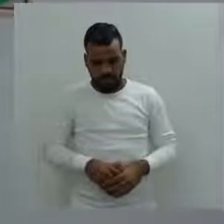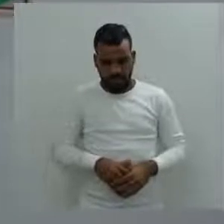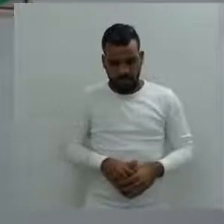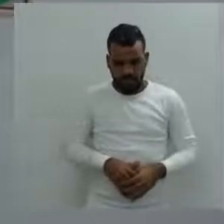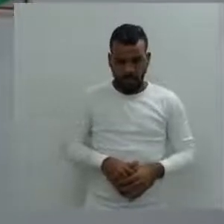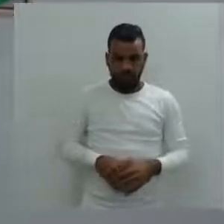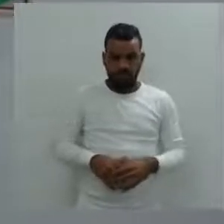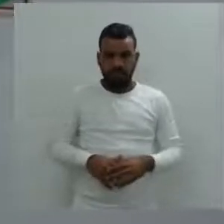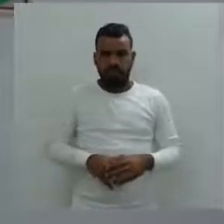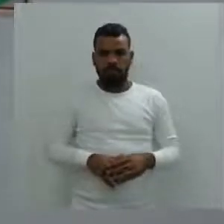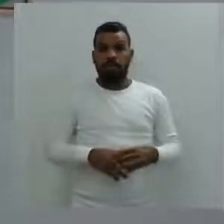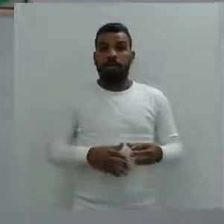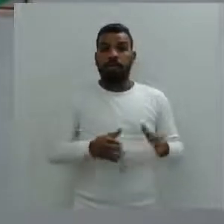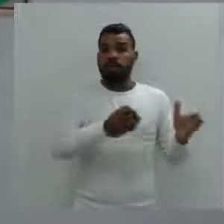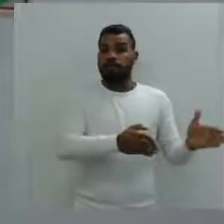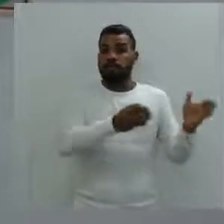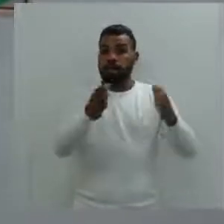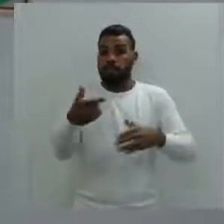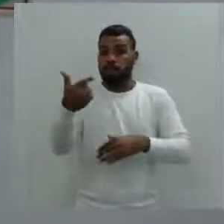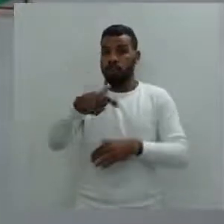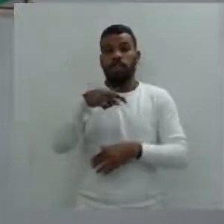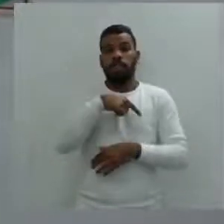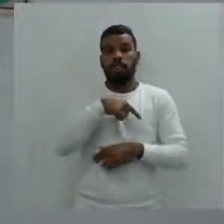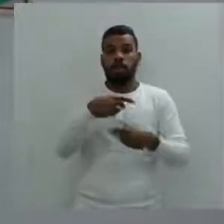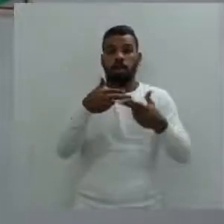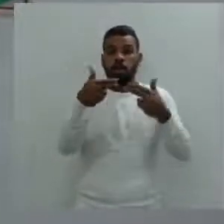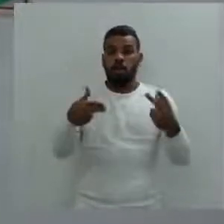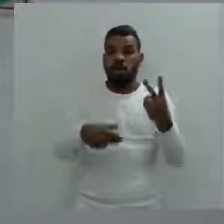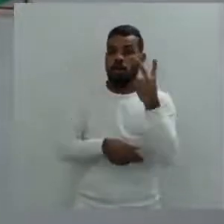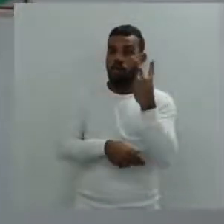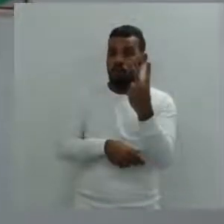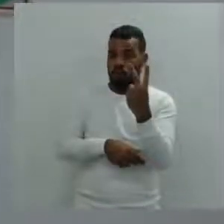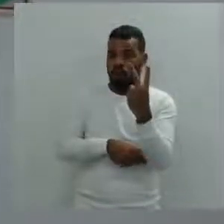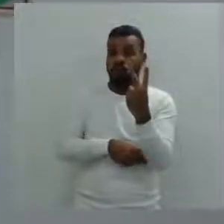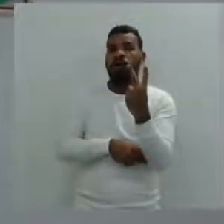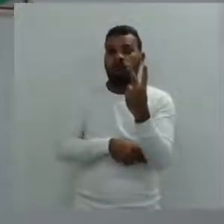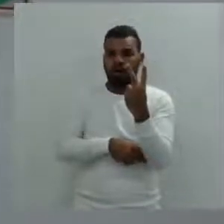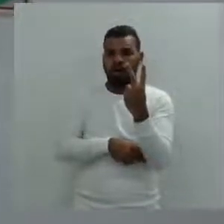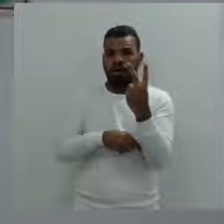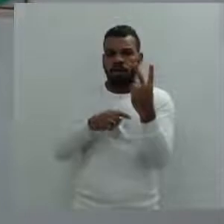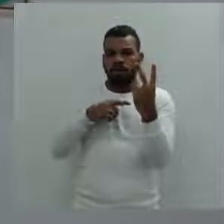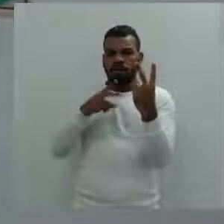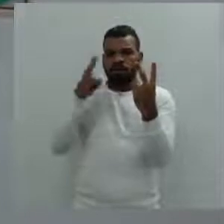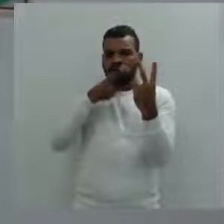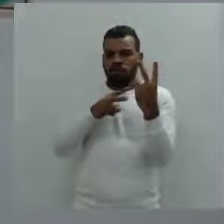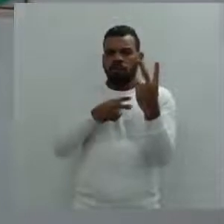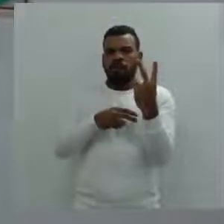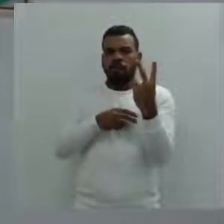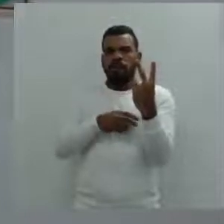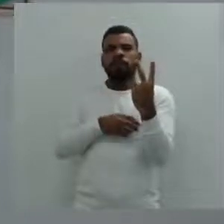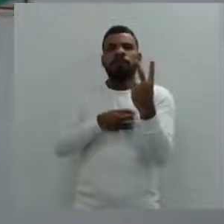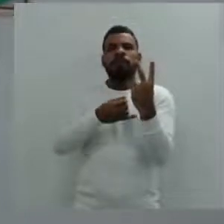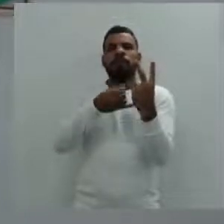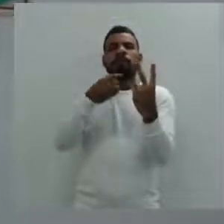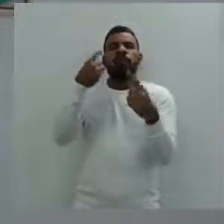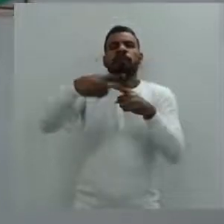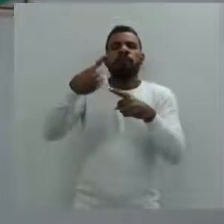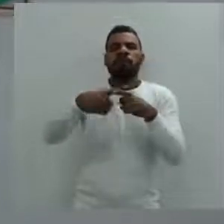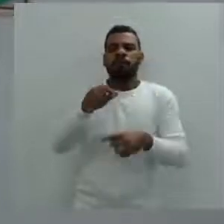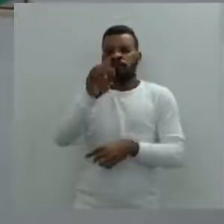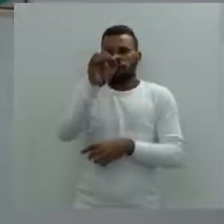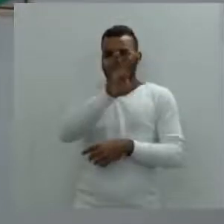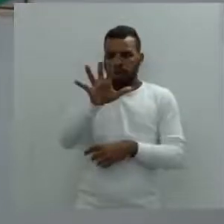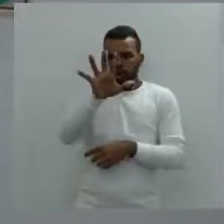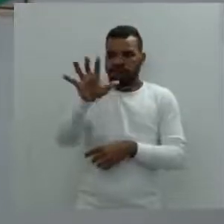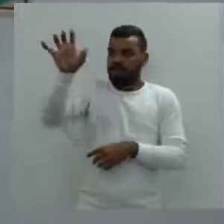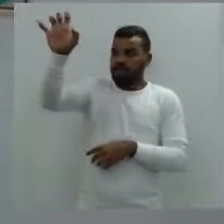fase, duas coisas que vão ganhar força. Por quê? Porque a Europa ela vai ter